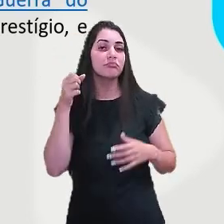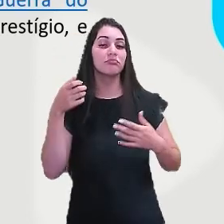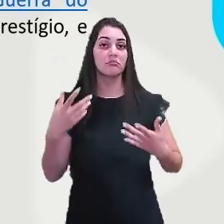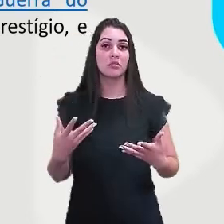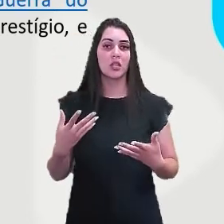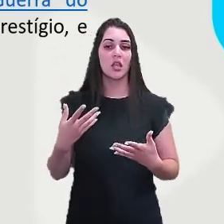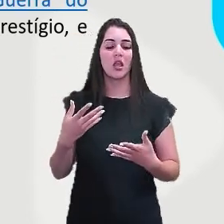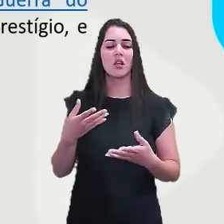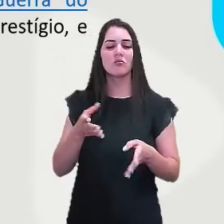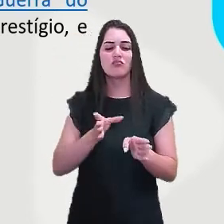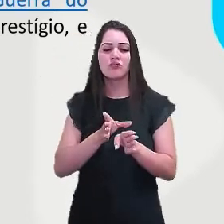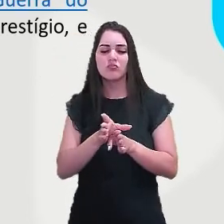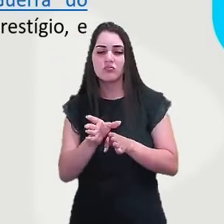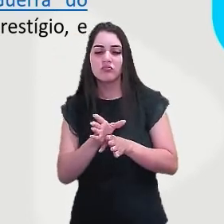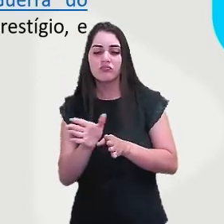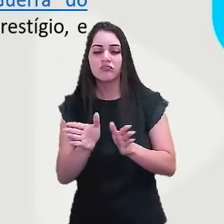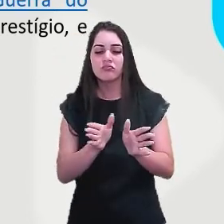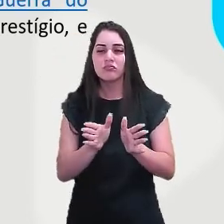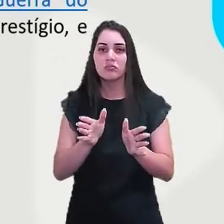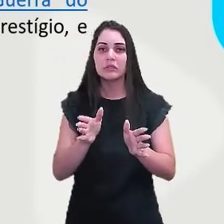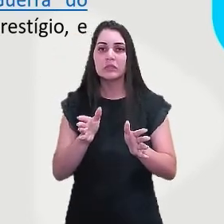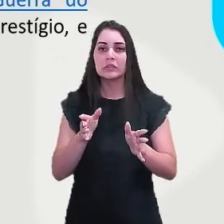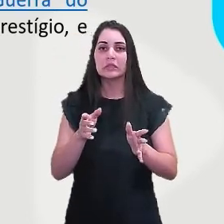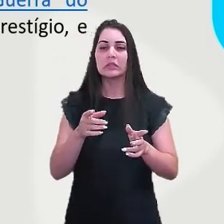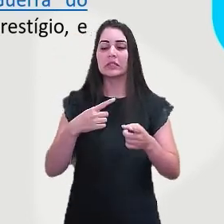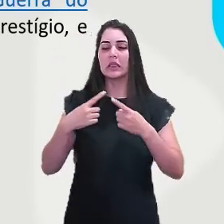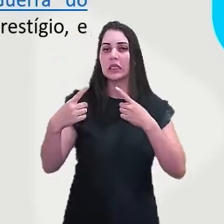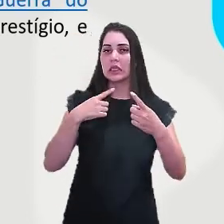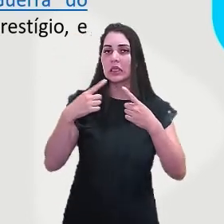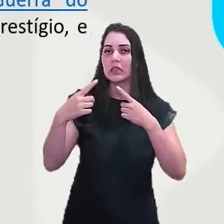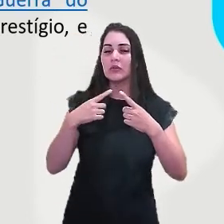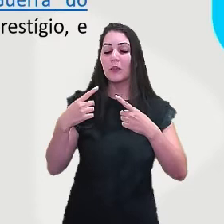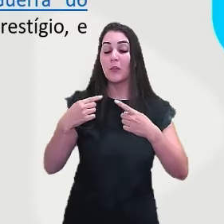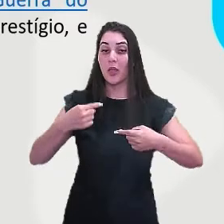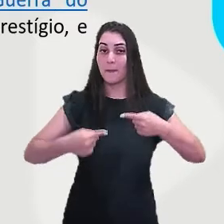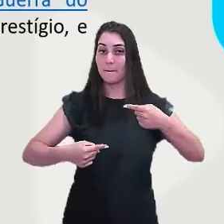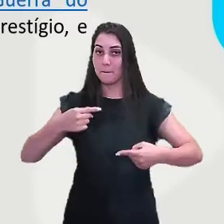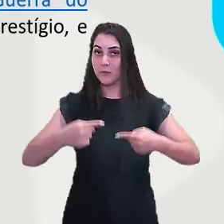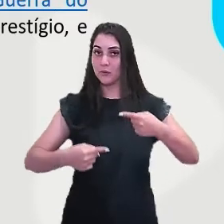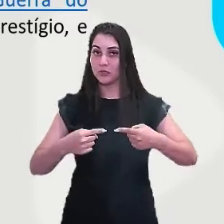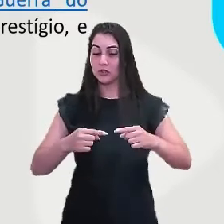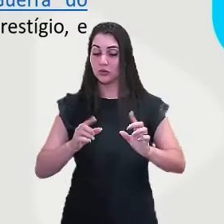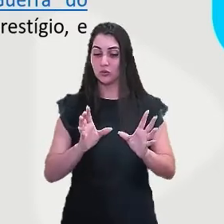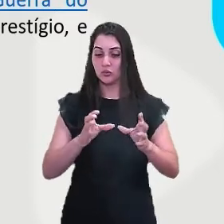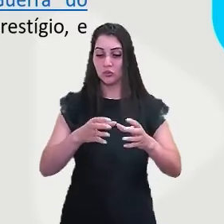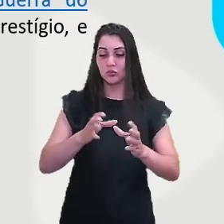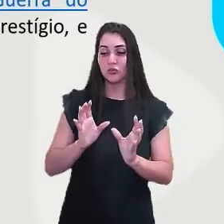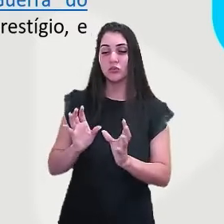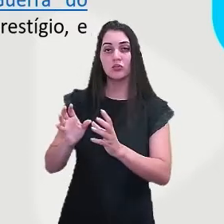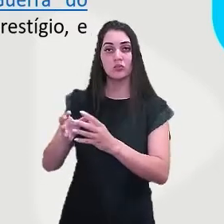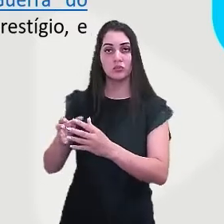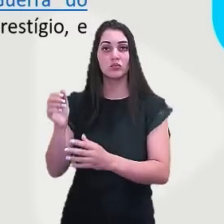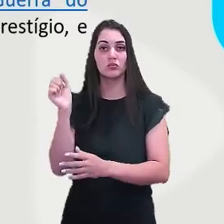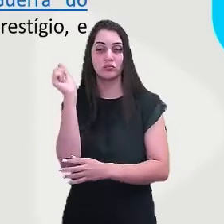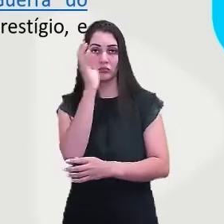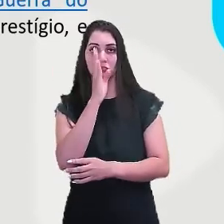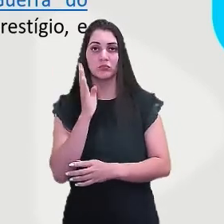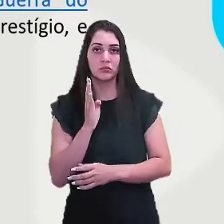as disputas políticas entre os grupos aqui no Brasil. Aí, vejam só,